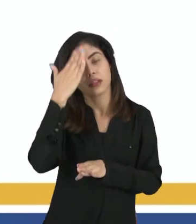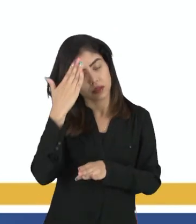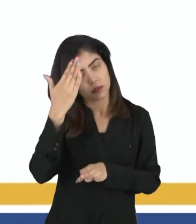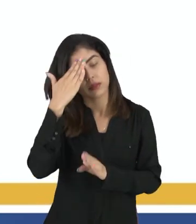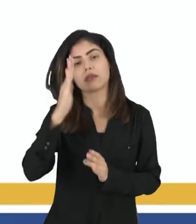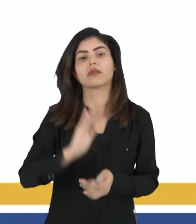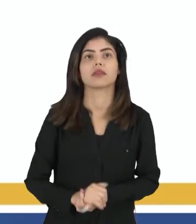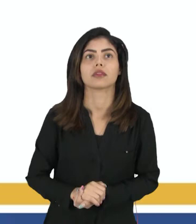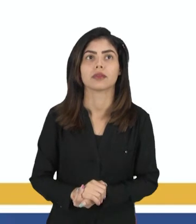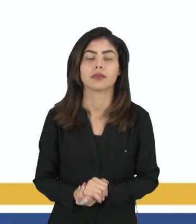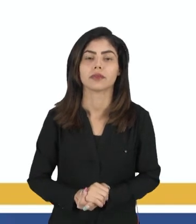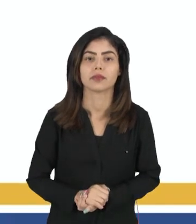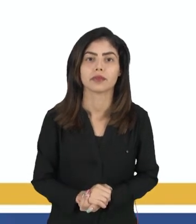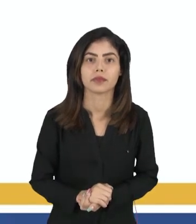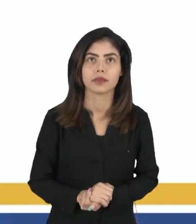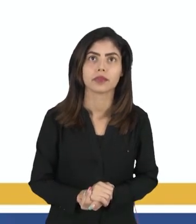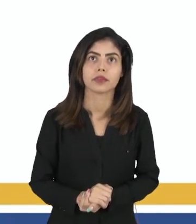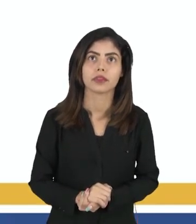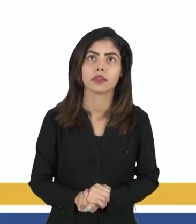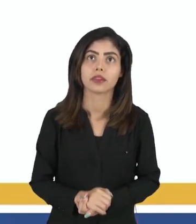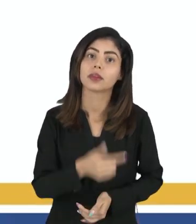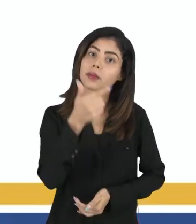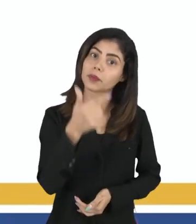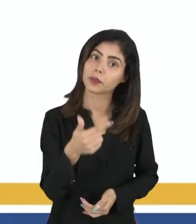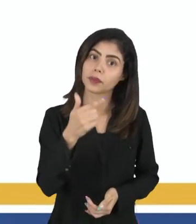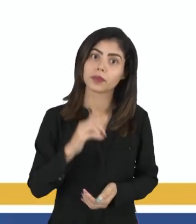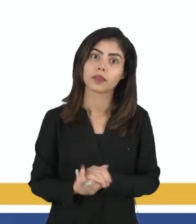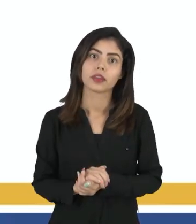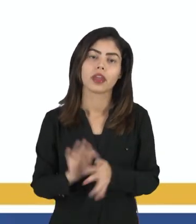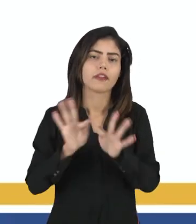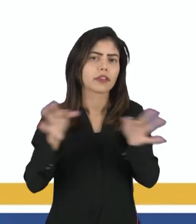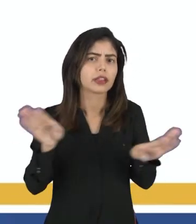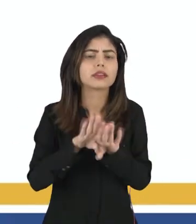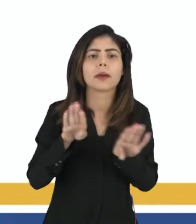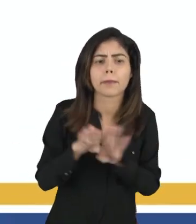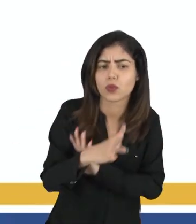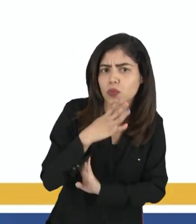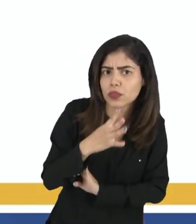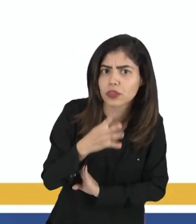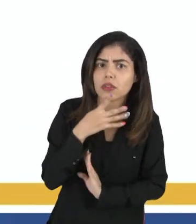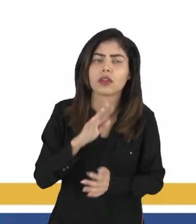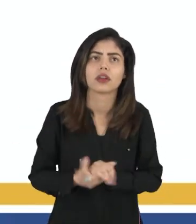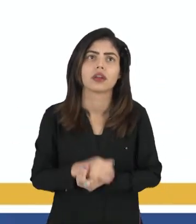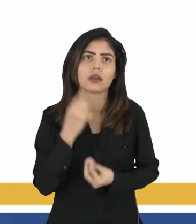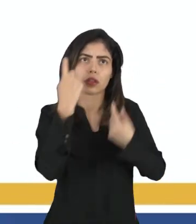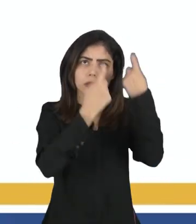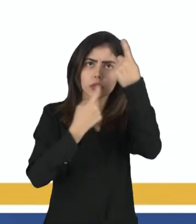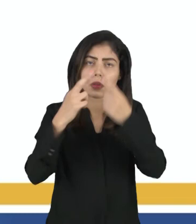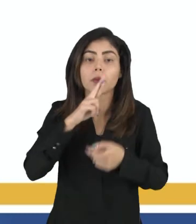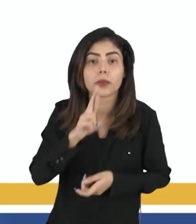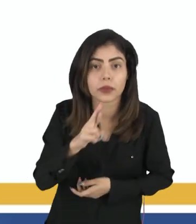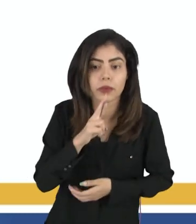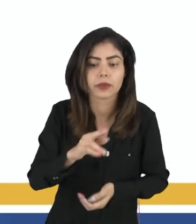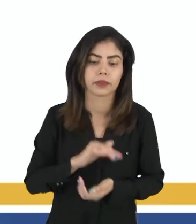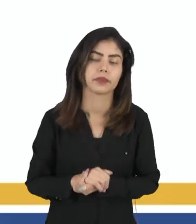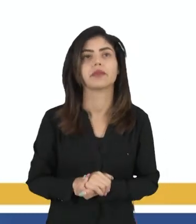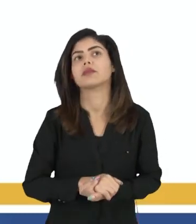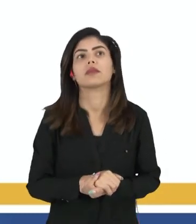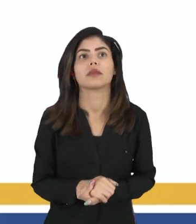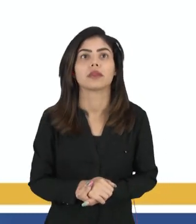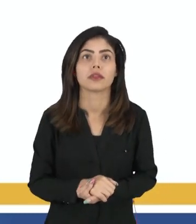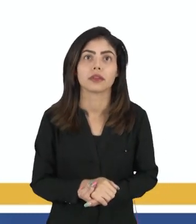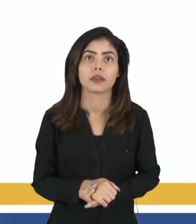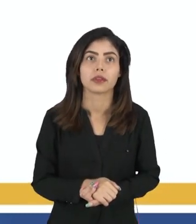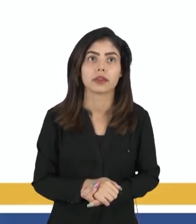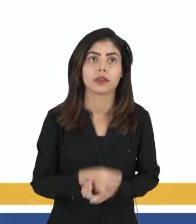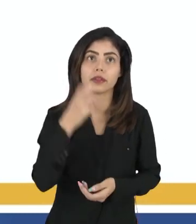entendimento, né? Da questão 2, estas frases também são conhecidas por forma de expressar opinião. Na questão